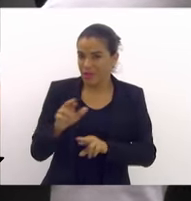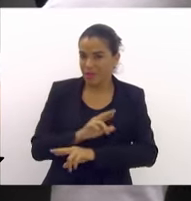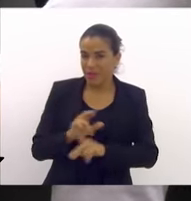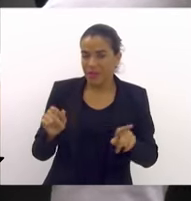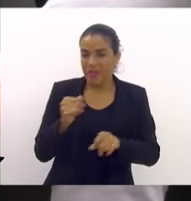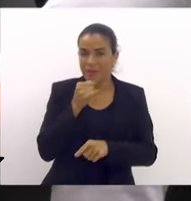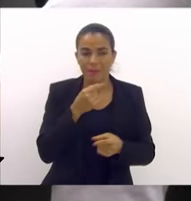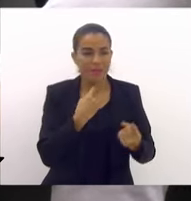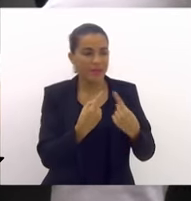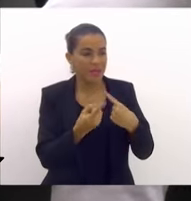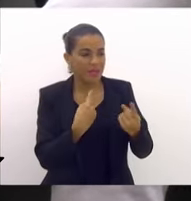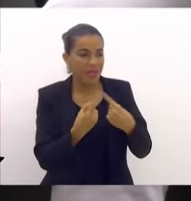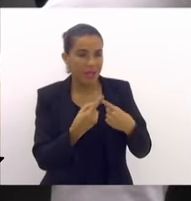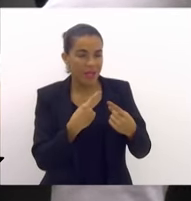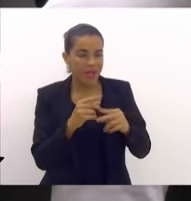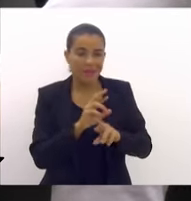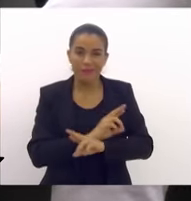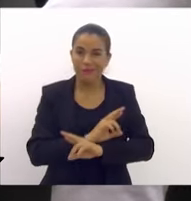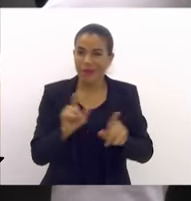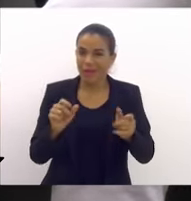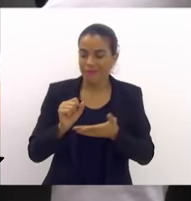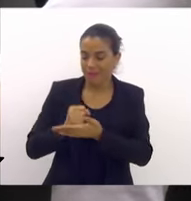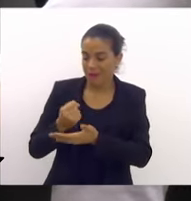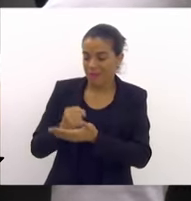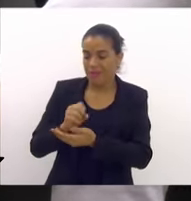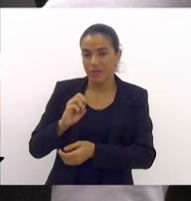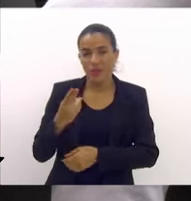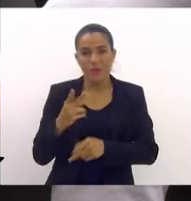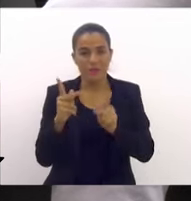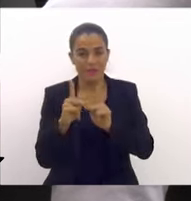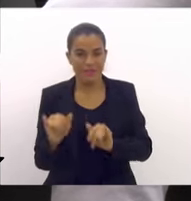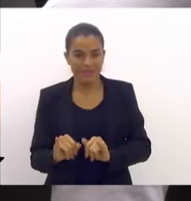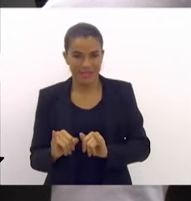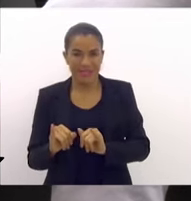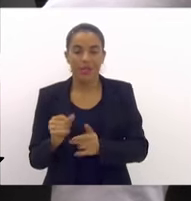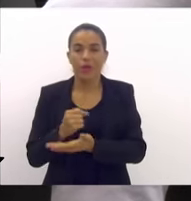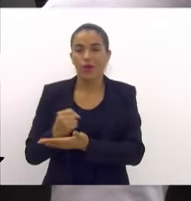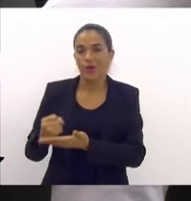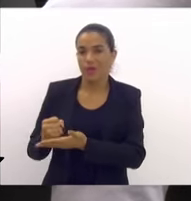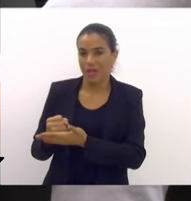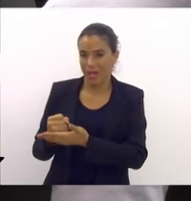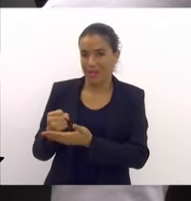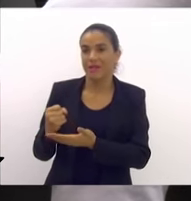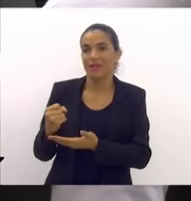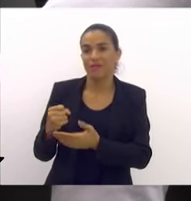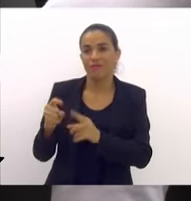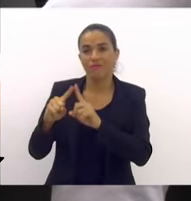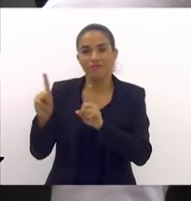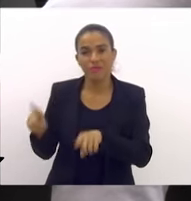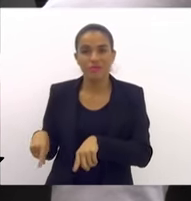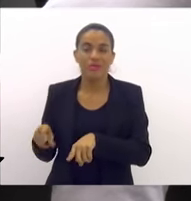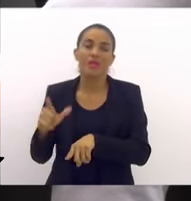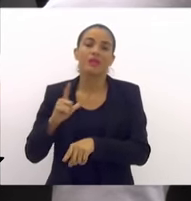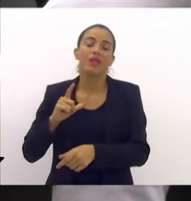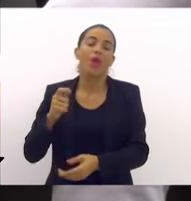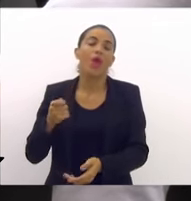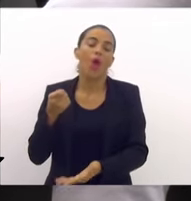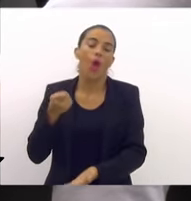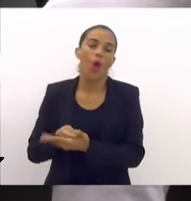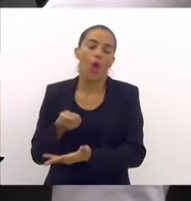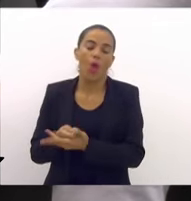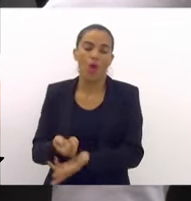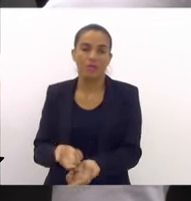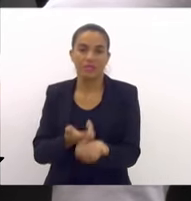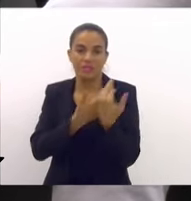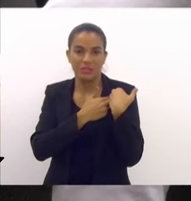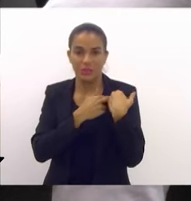com a fala da deputada Célia, é diferente a farmácia ou a pizzaria que contrata o empregador, eles têm um vínculo. É a farmácia e a pizzaria que têm a obrigação